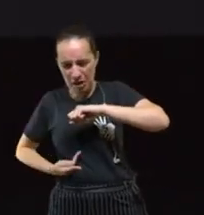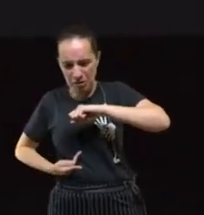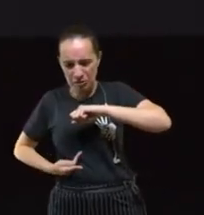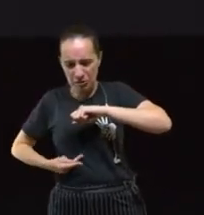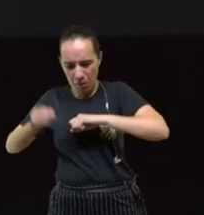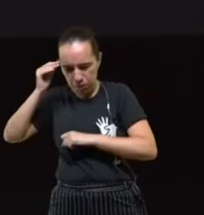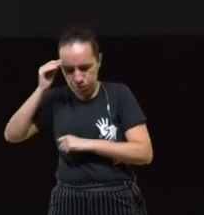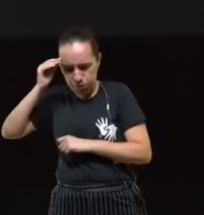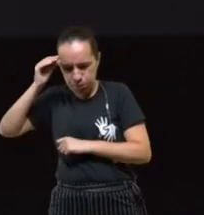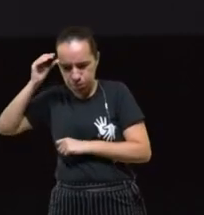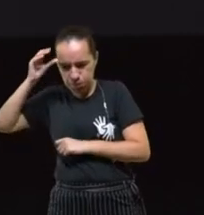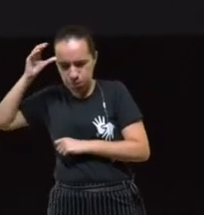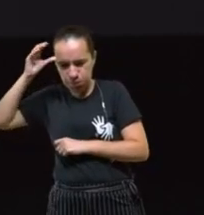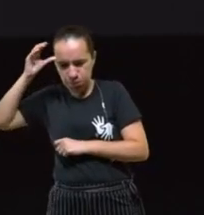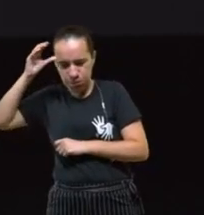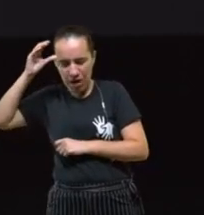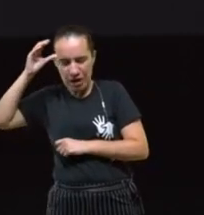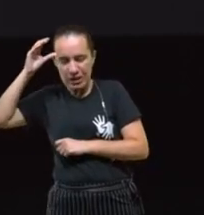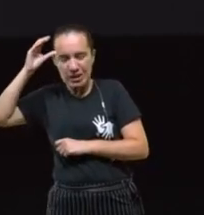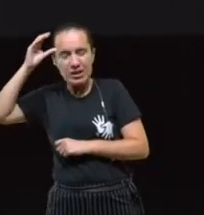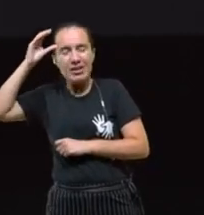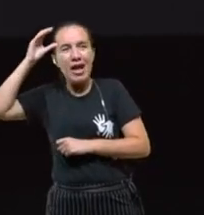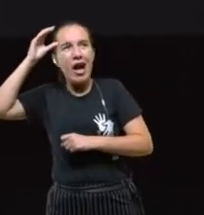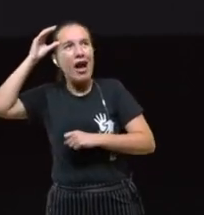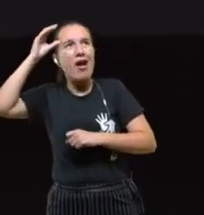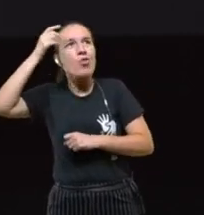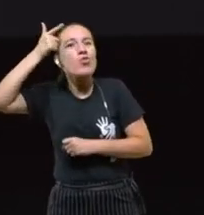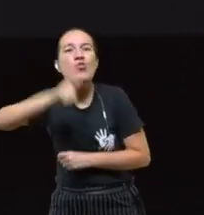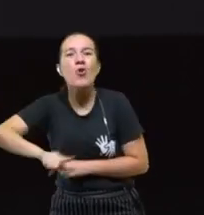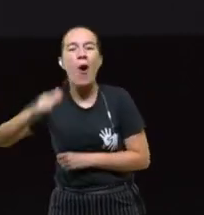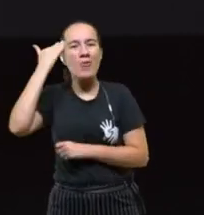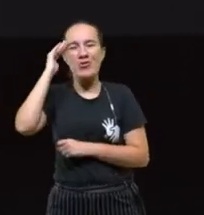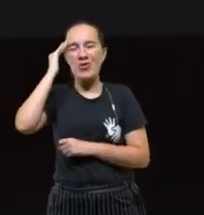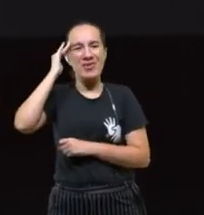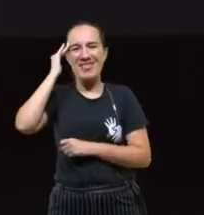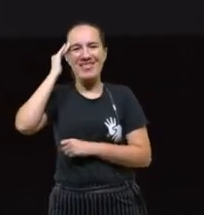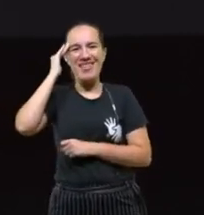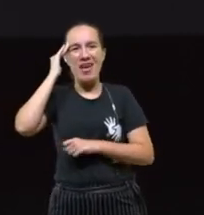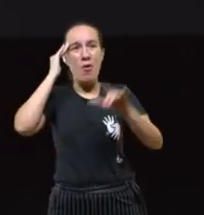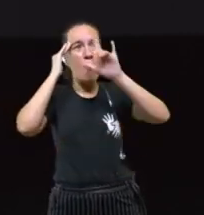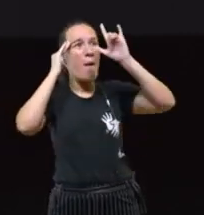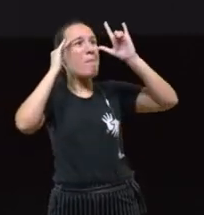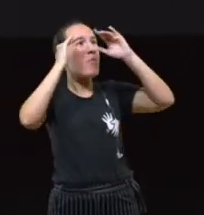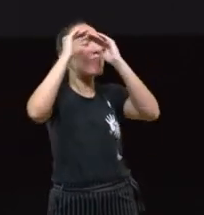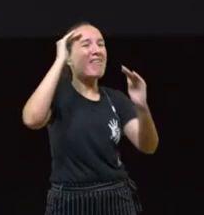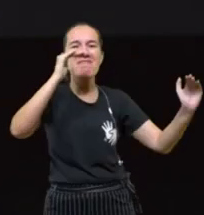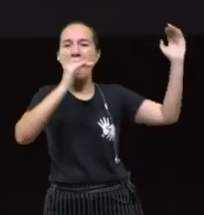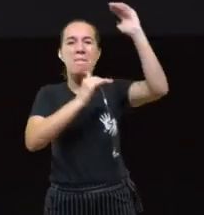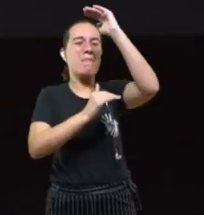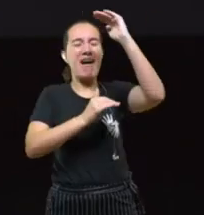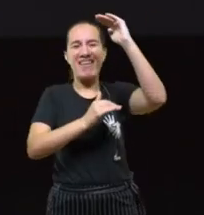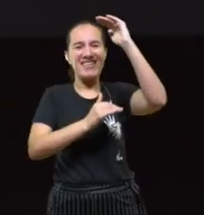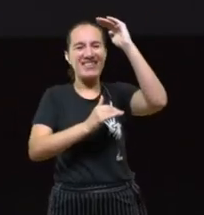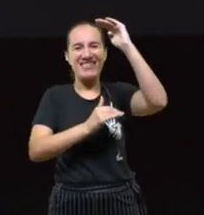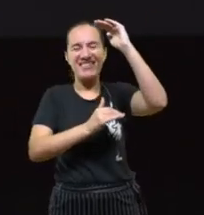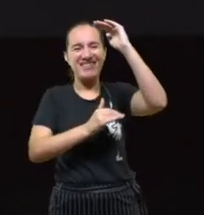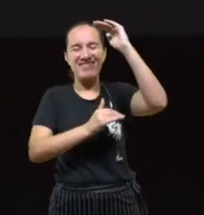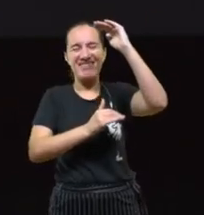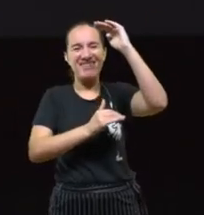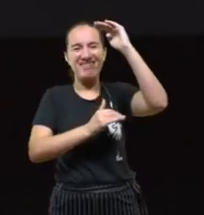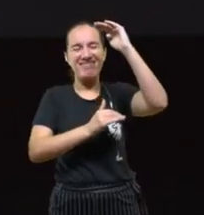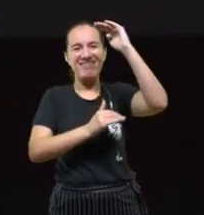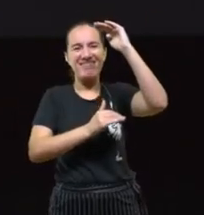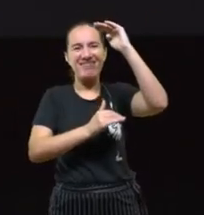Gente, o amor de Cristo que excede todo conhecimento, para que